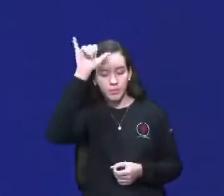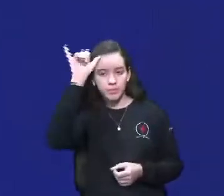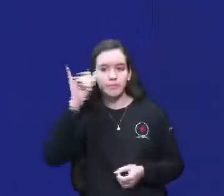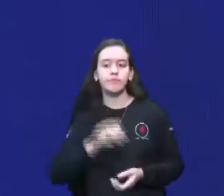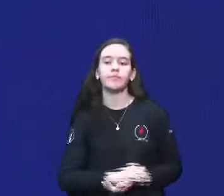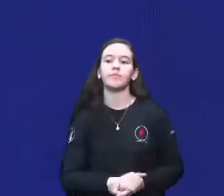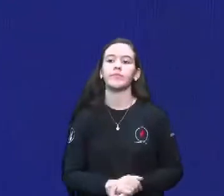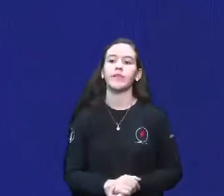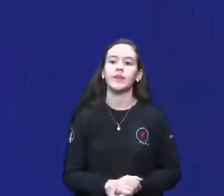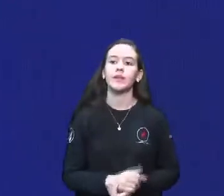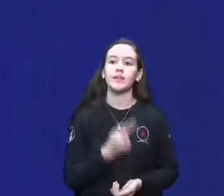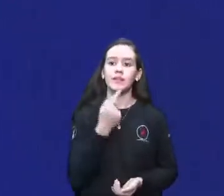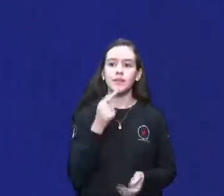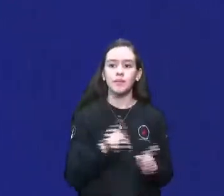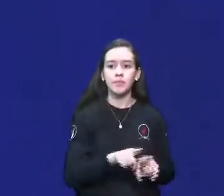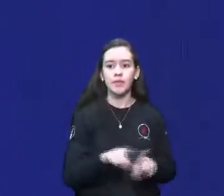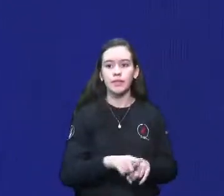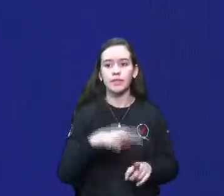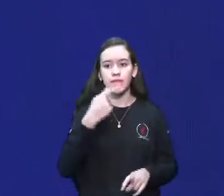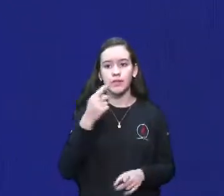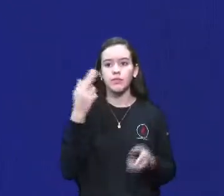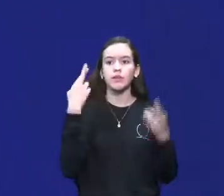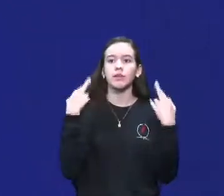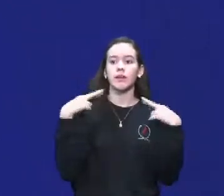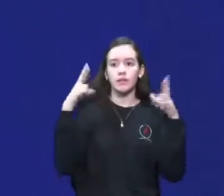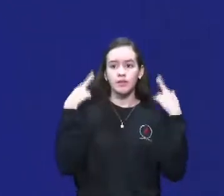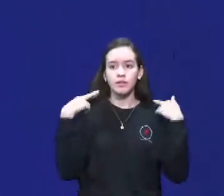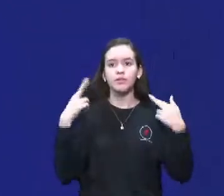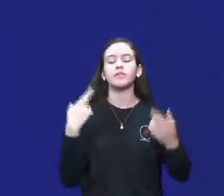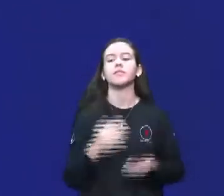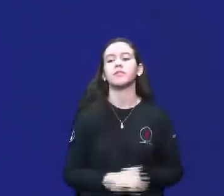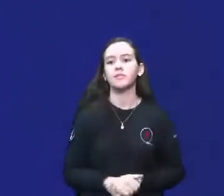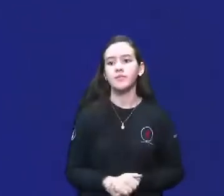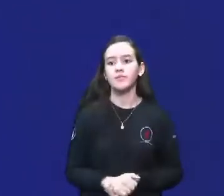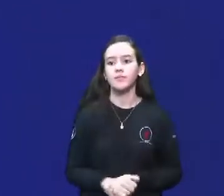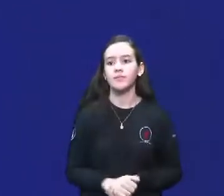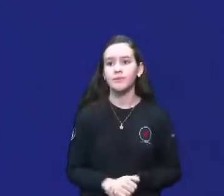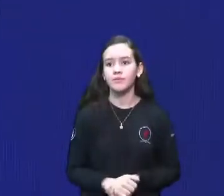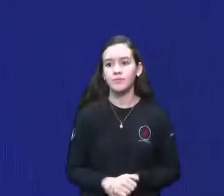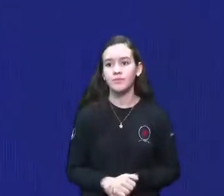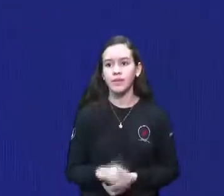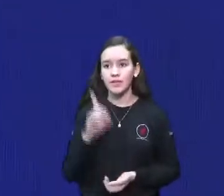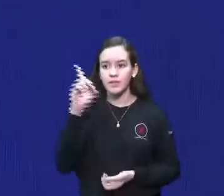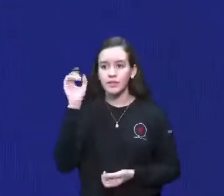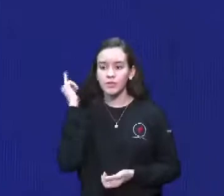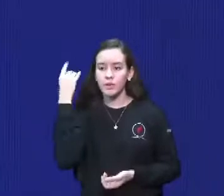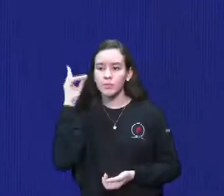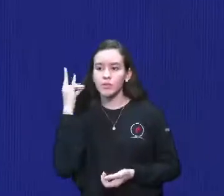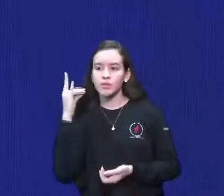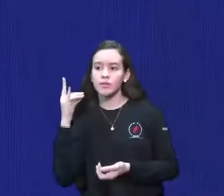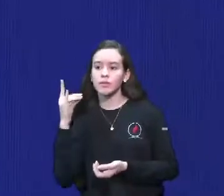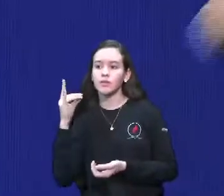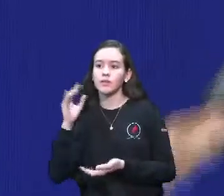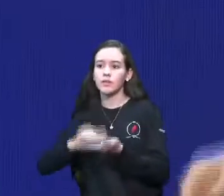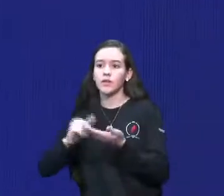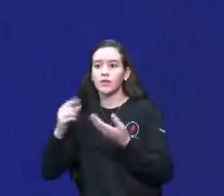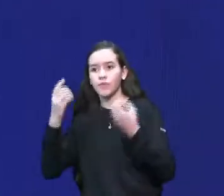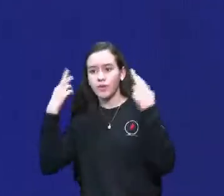carneiros. Qual é a outra coisa que o diabo tira? Ovelha. Qual é o que o Todo-Poderoso vai fazer antes? Devolver